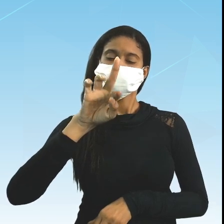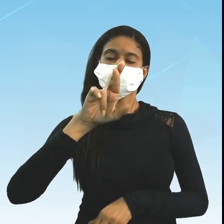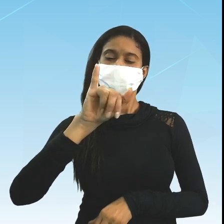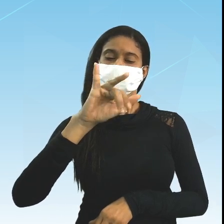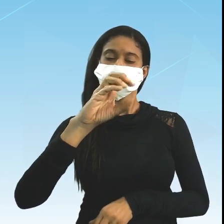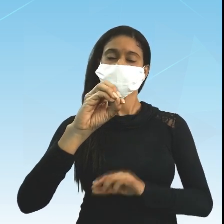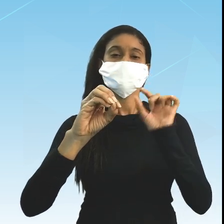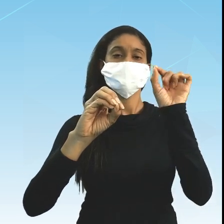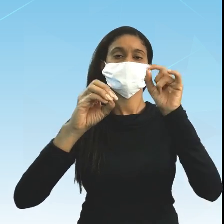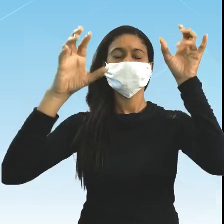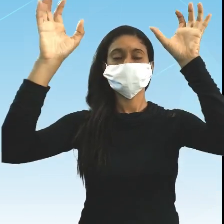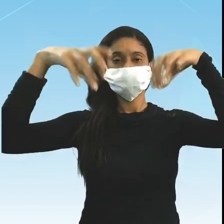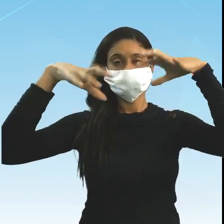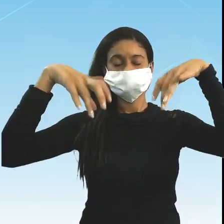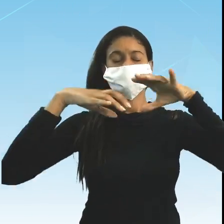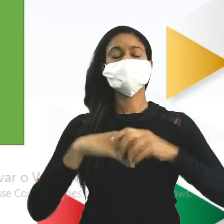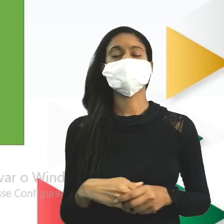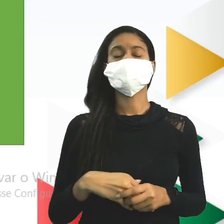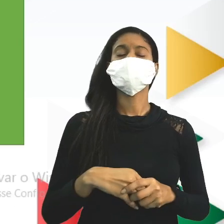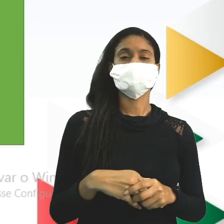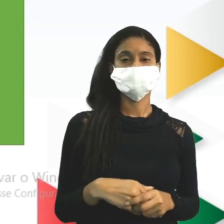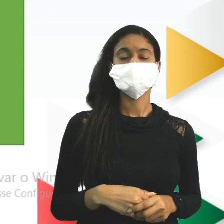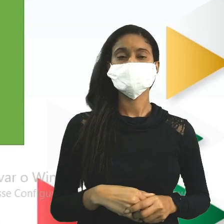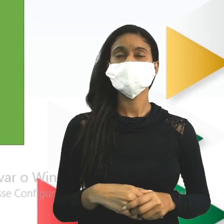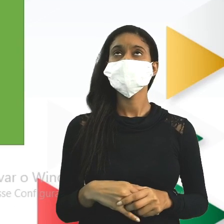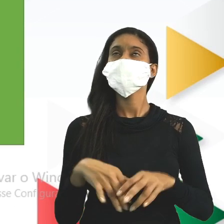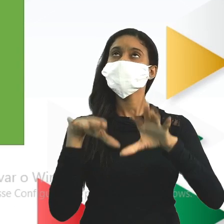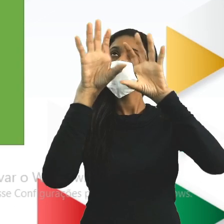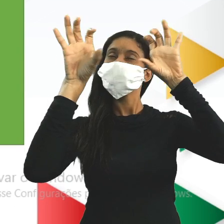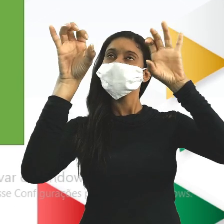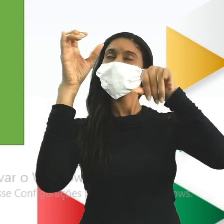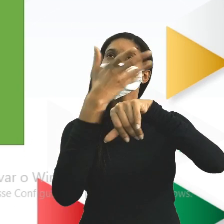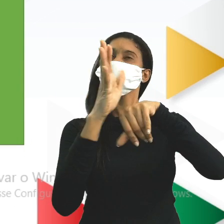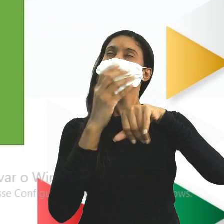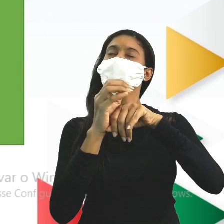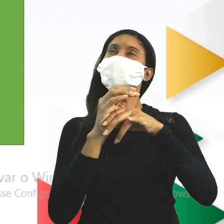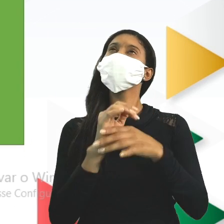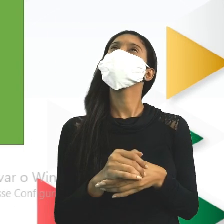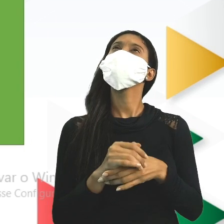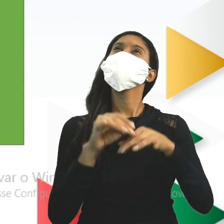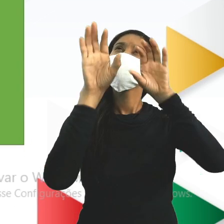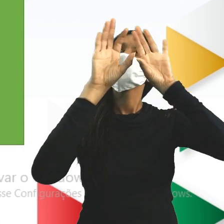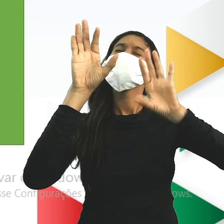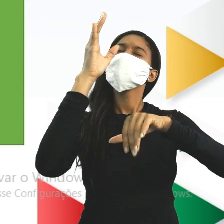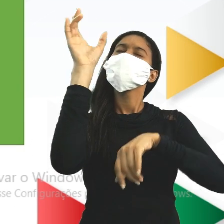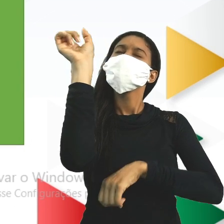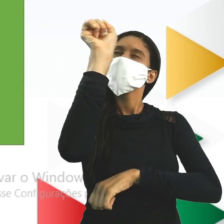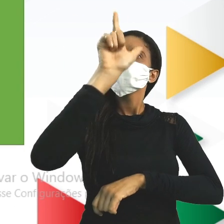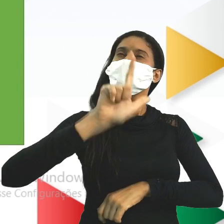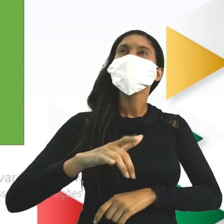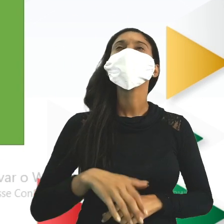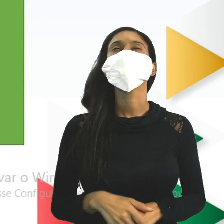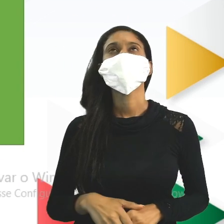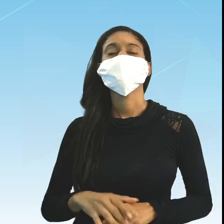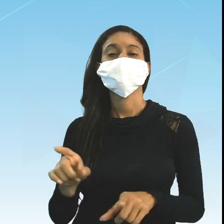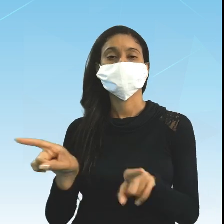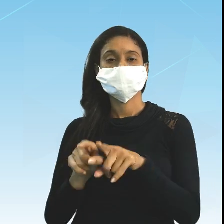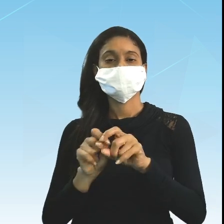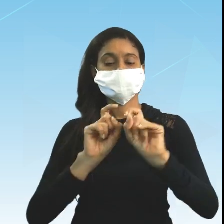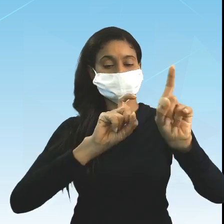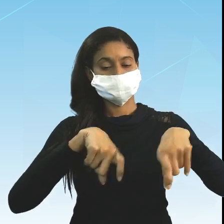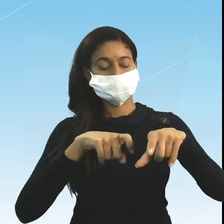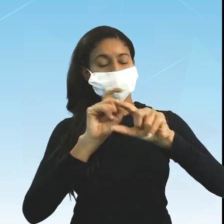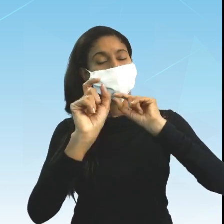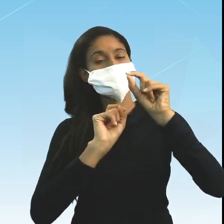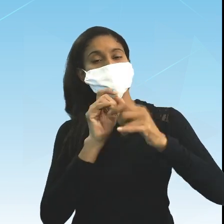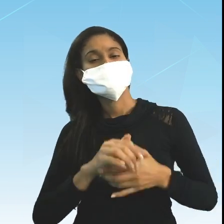chuvas, tá vendo? Nuvenzinha branca, céuzinho azulado. Então, tá aí, ó. A agrícola é onde a gente vai